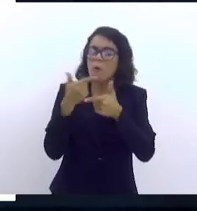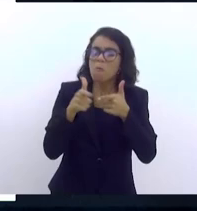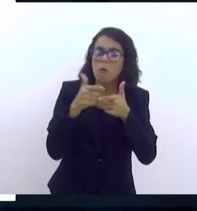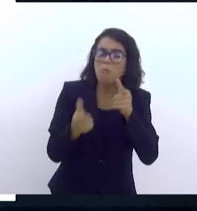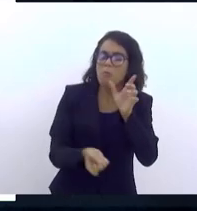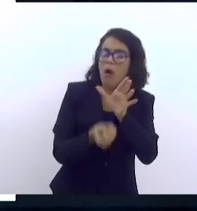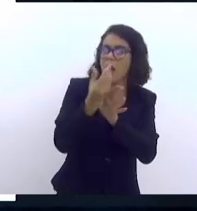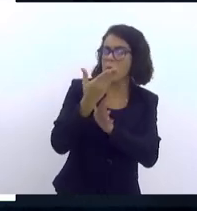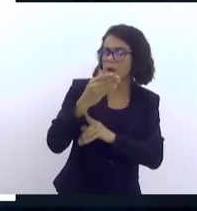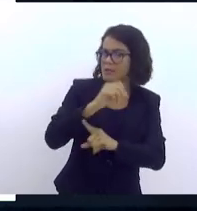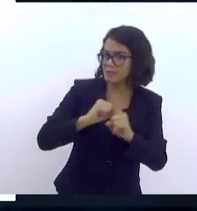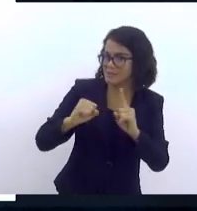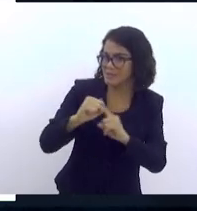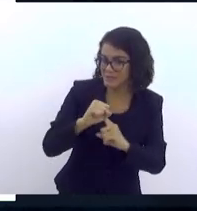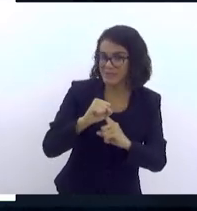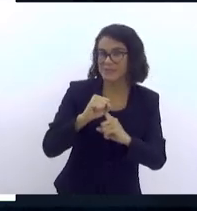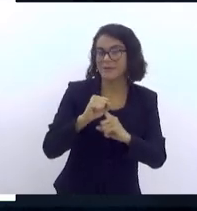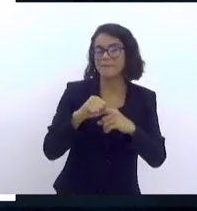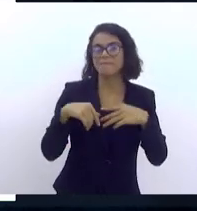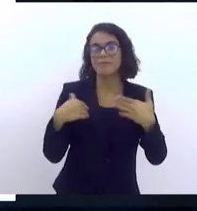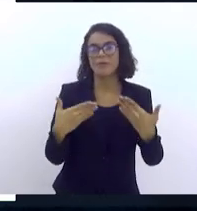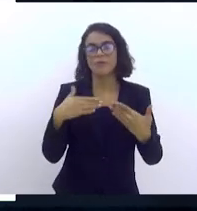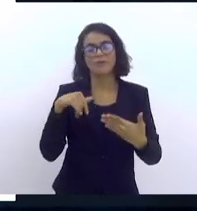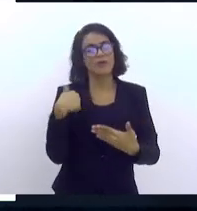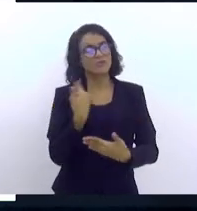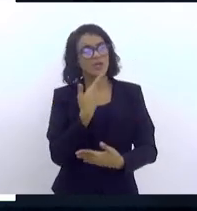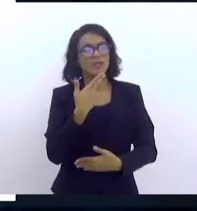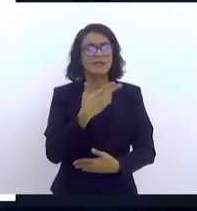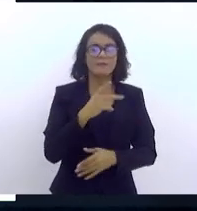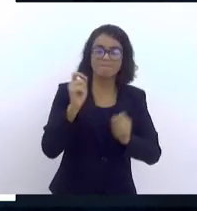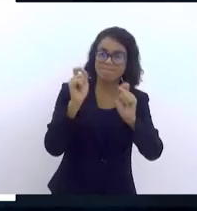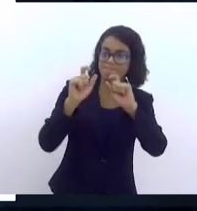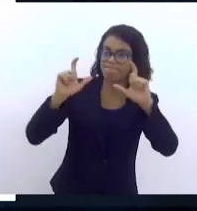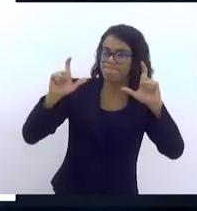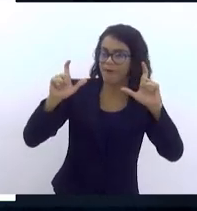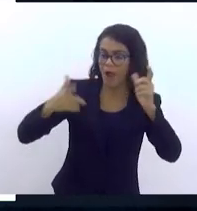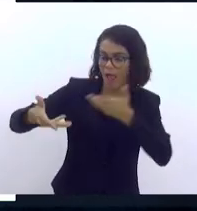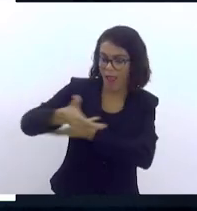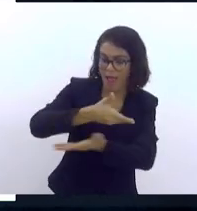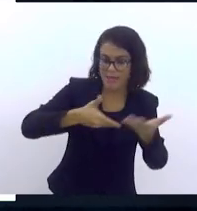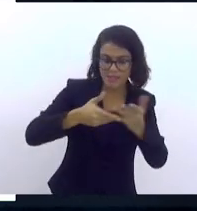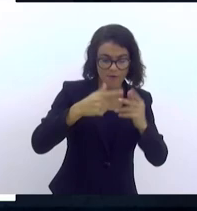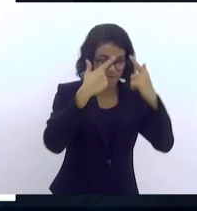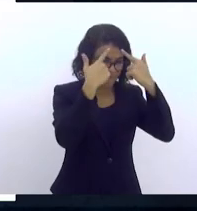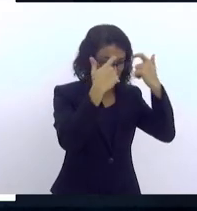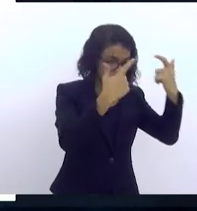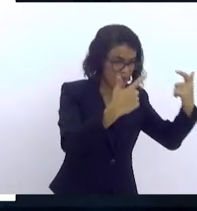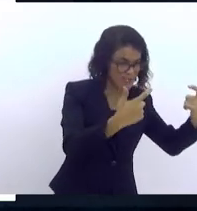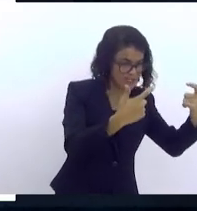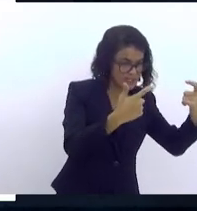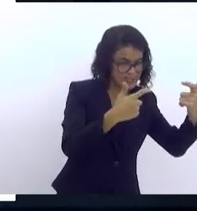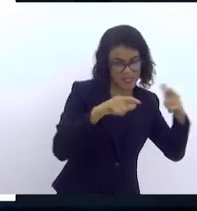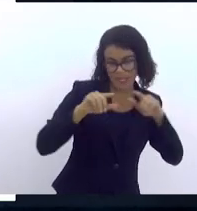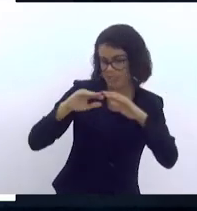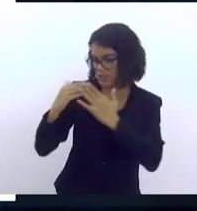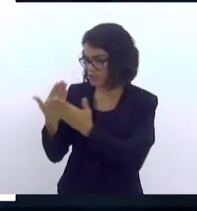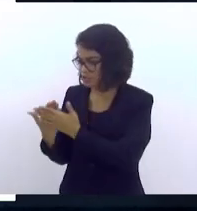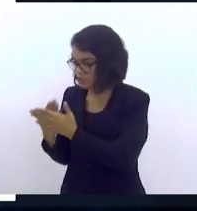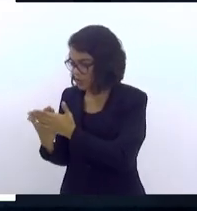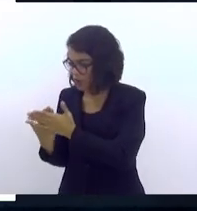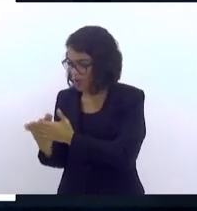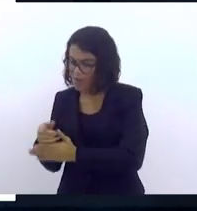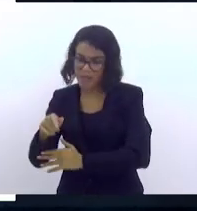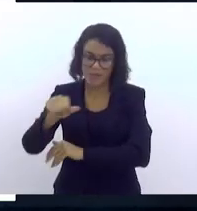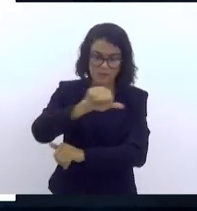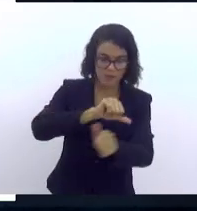acontecem na nossa sociedade então quando a gente chama atenção para essa relação entre violência as escolas e